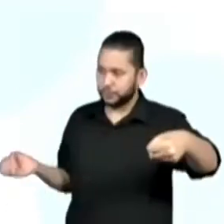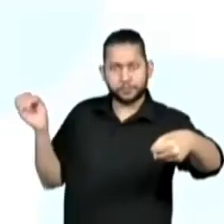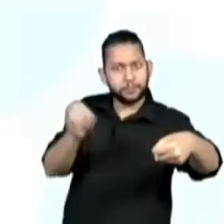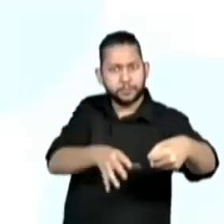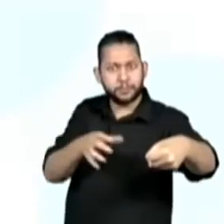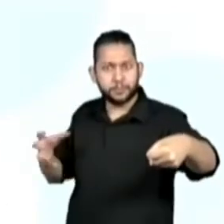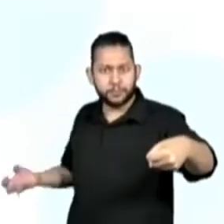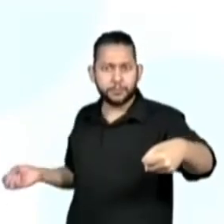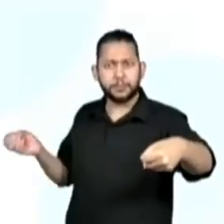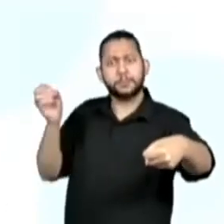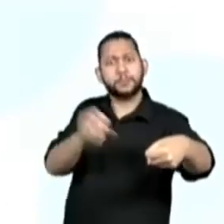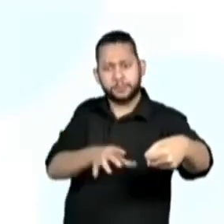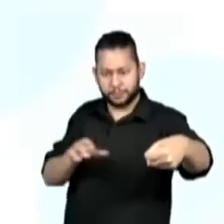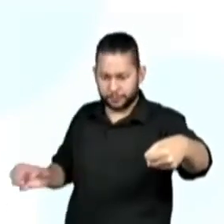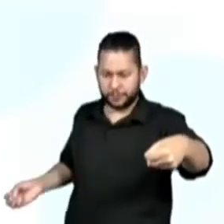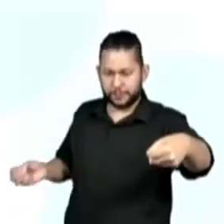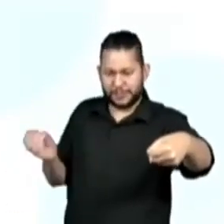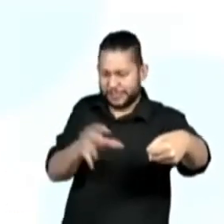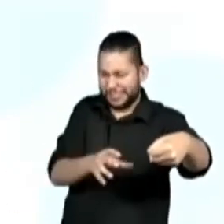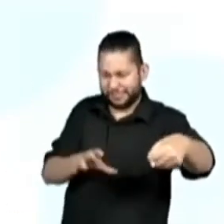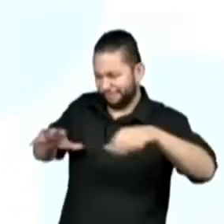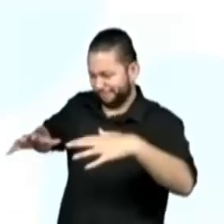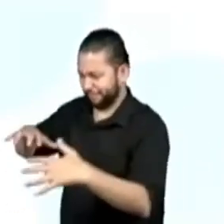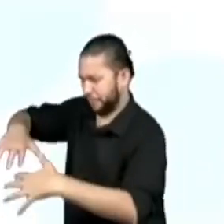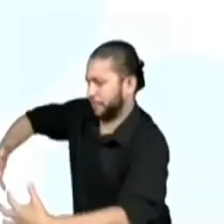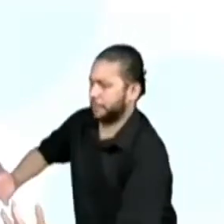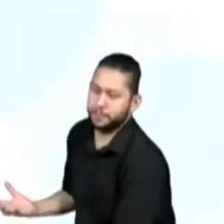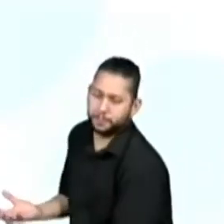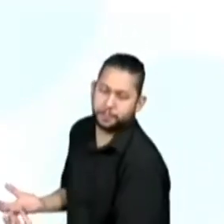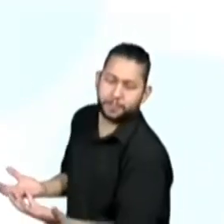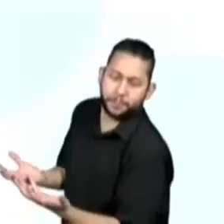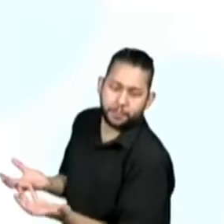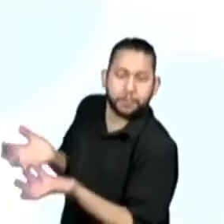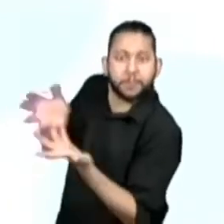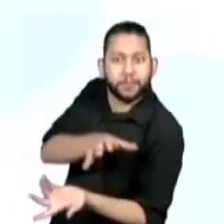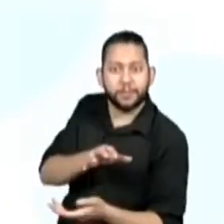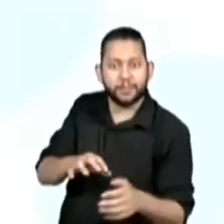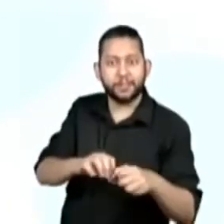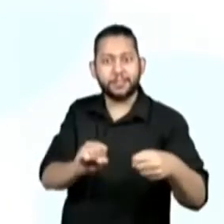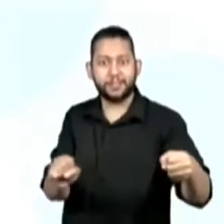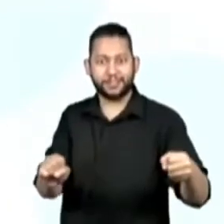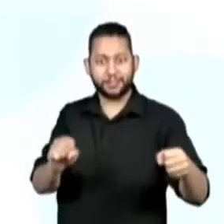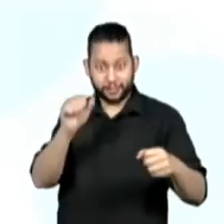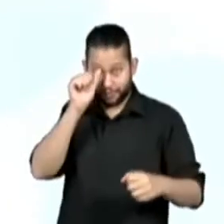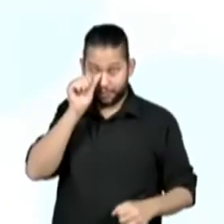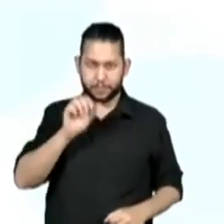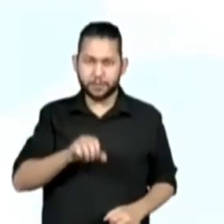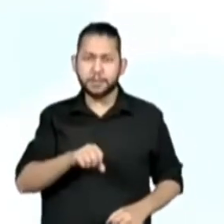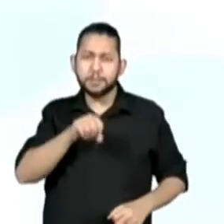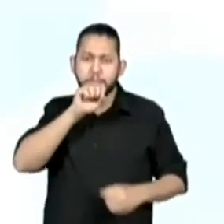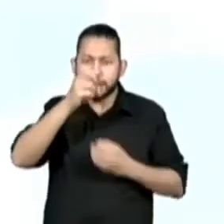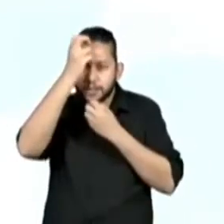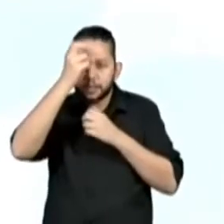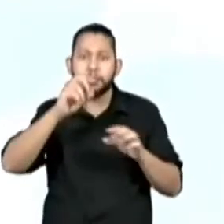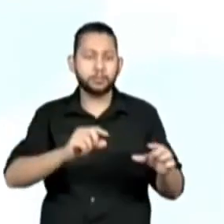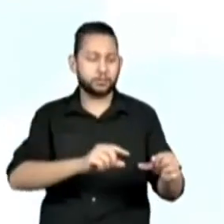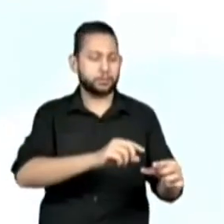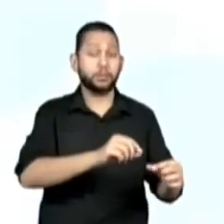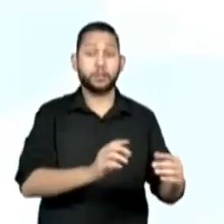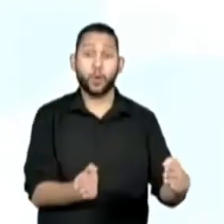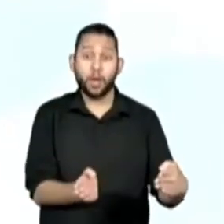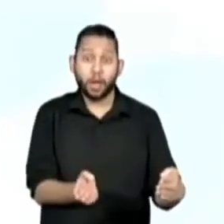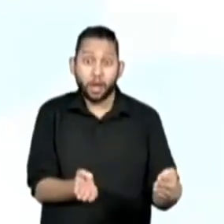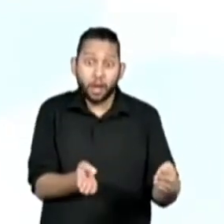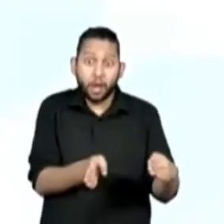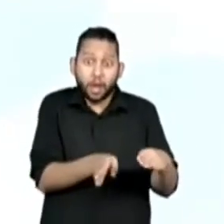couberam na barriga ainda quente do lobo. A velha cabra, muito rapidamente, cozeu-lhe a pele de